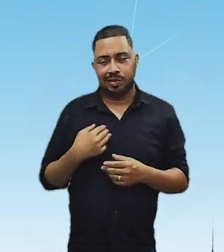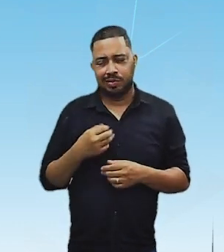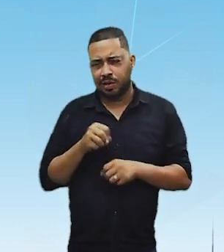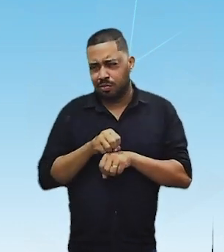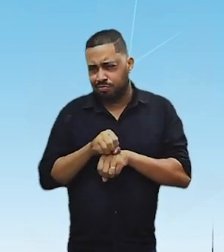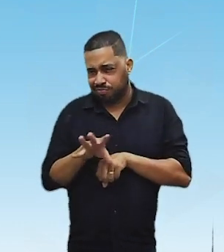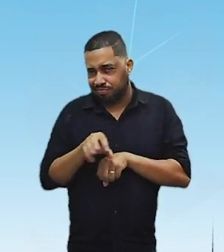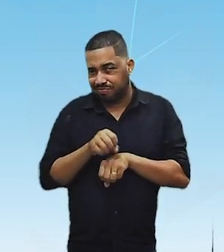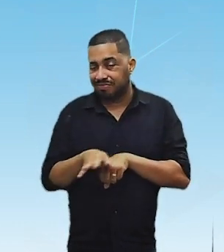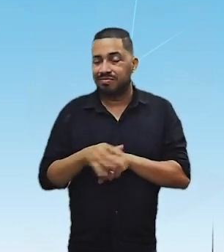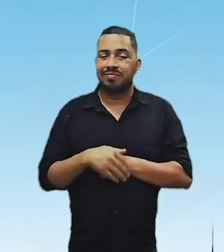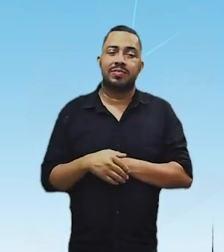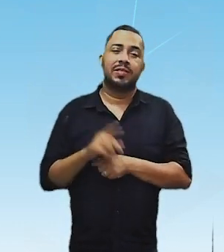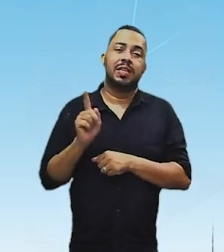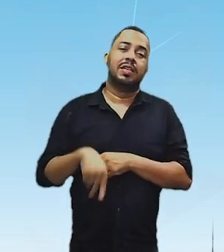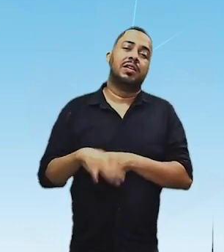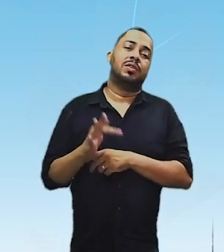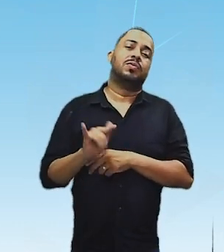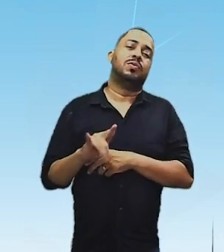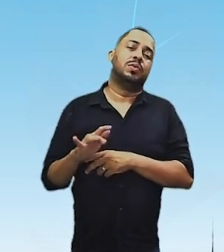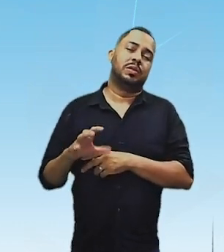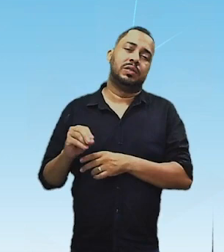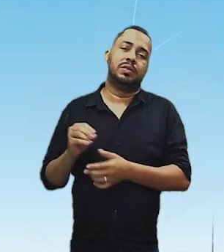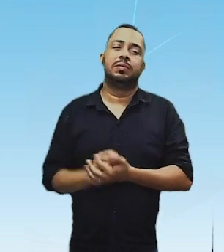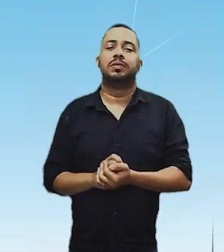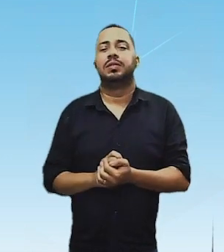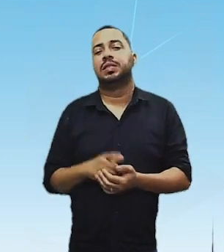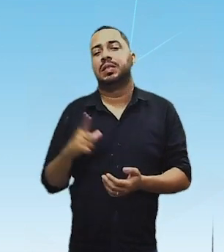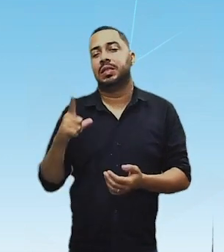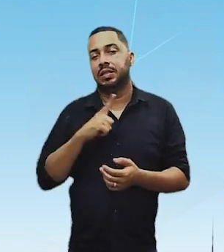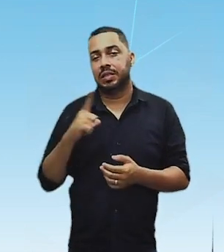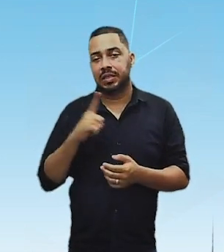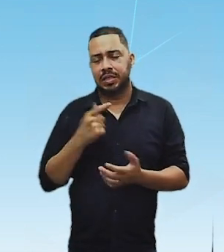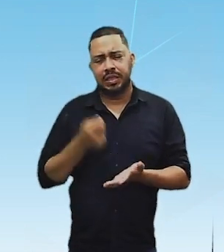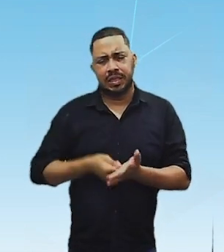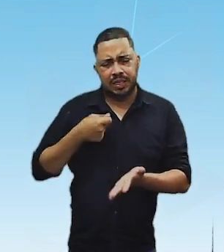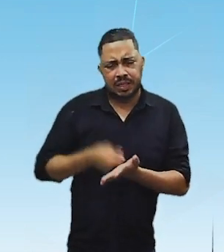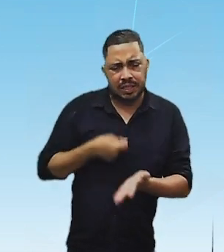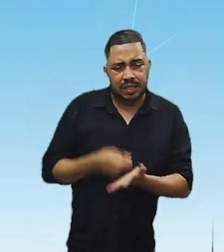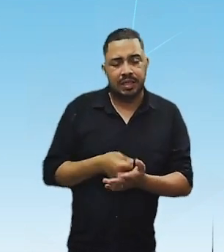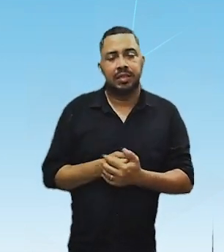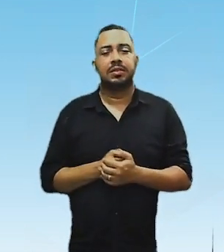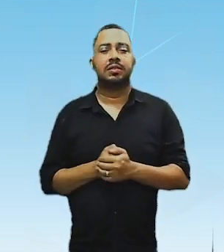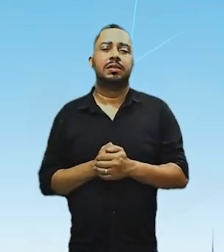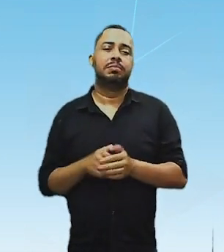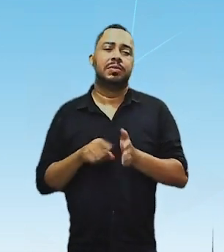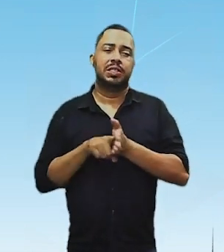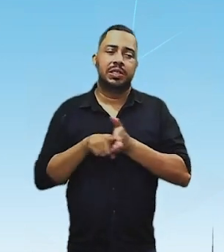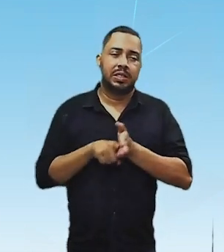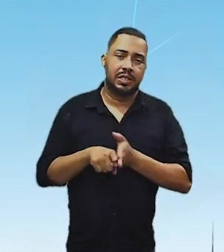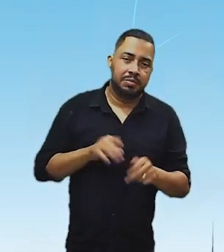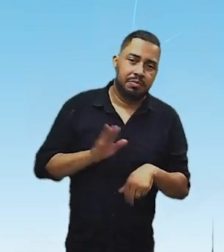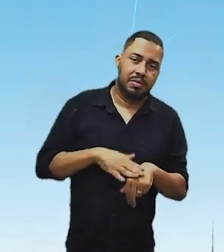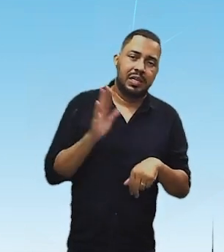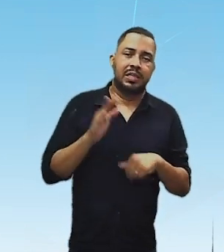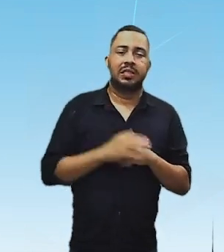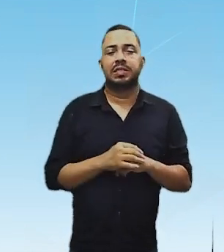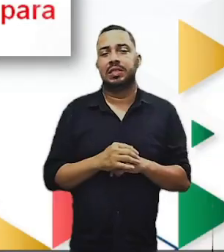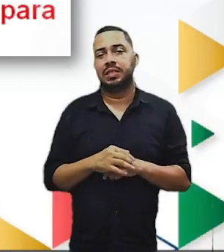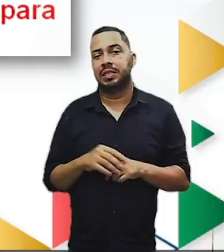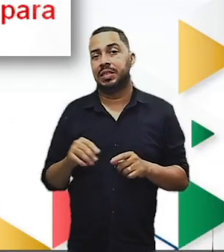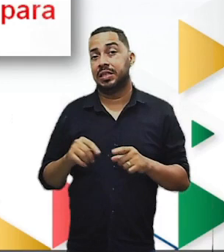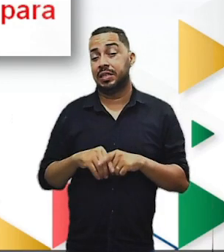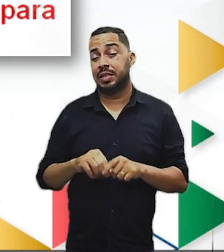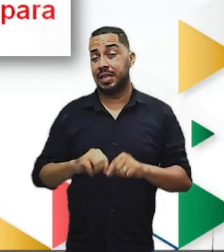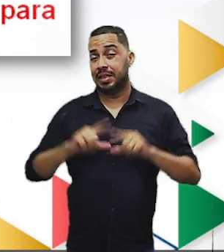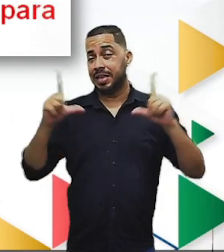dica, é aquela função que justamente está tentando persuadir. Pesquise mais um pouco sobre ela. Na tela,